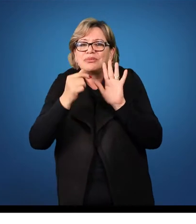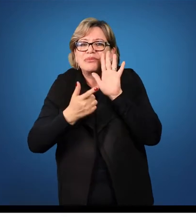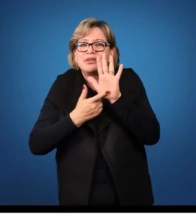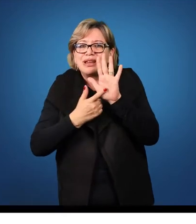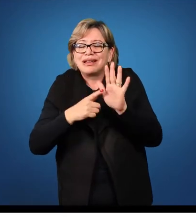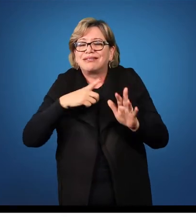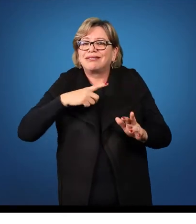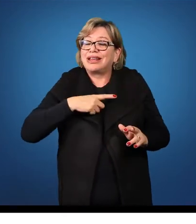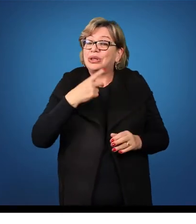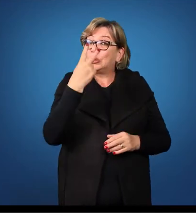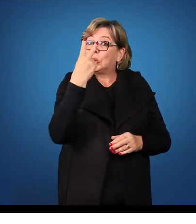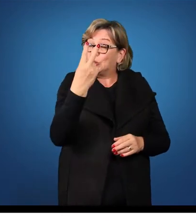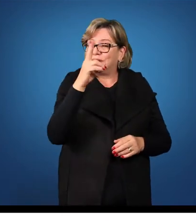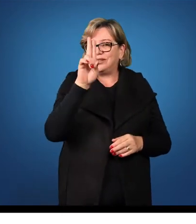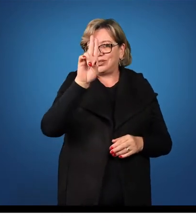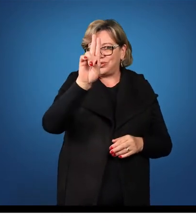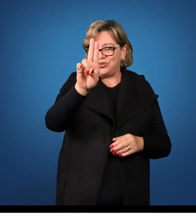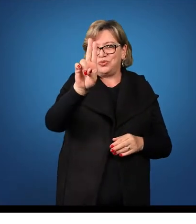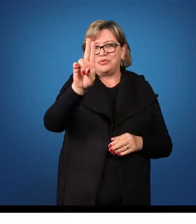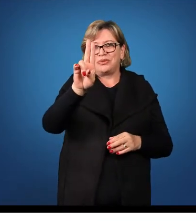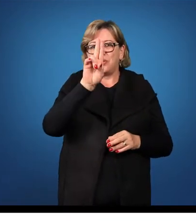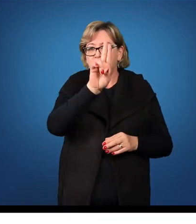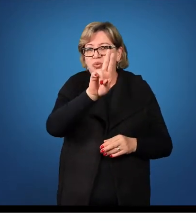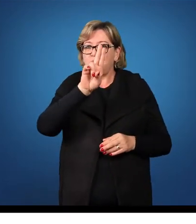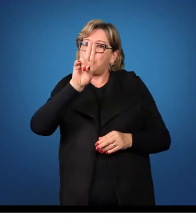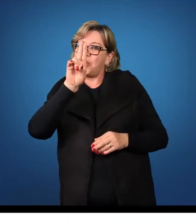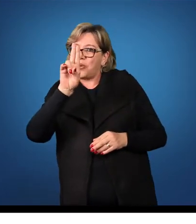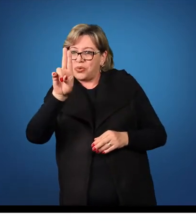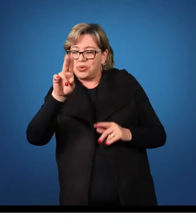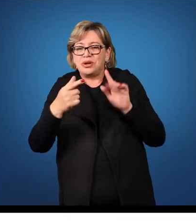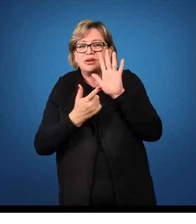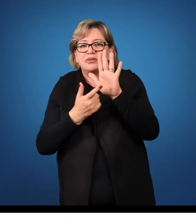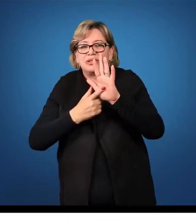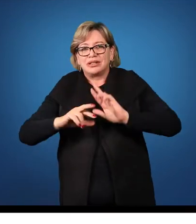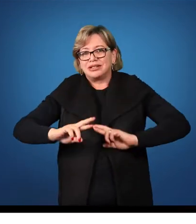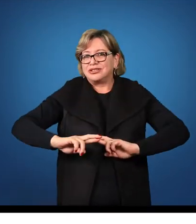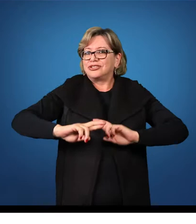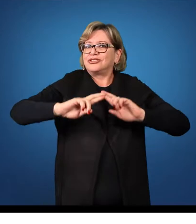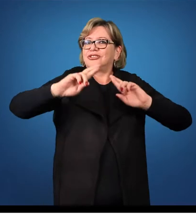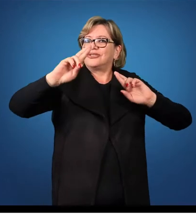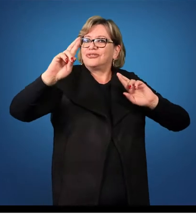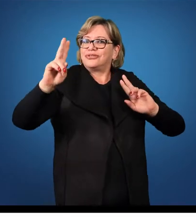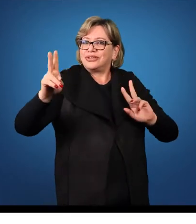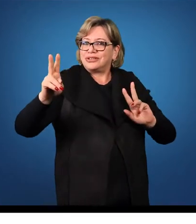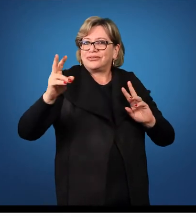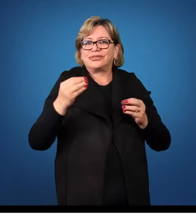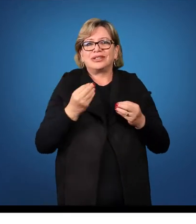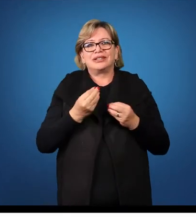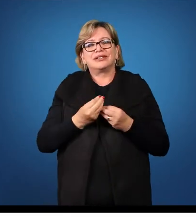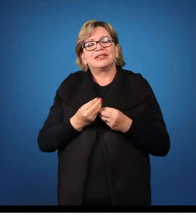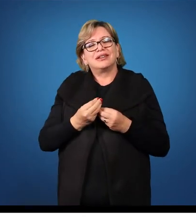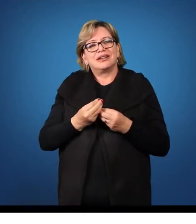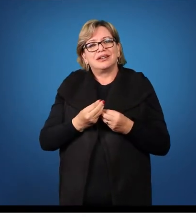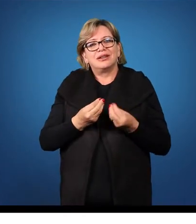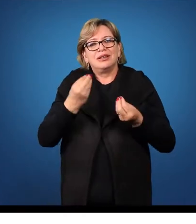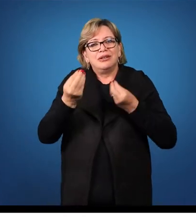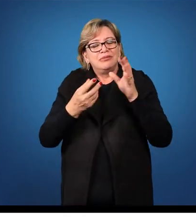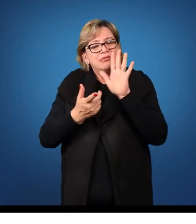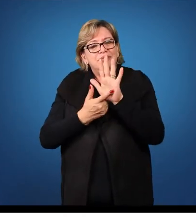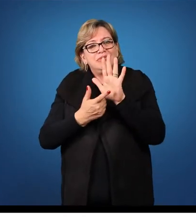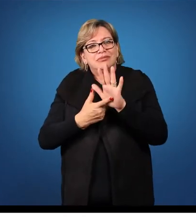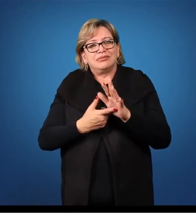os e mostrar essa diferença não que a palavra c na pronúncia seria canto canto